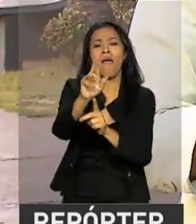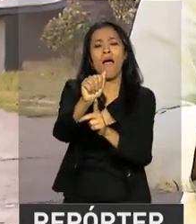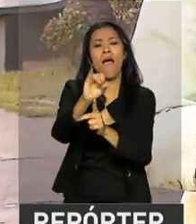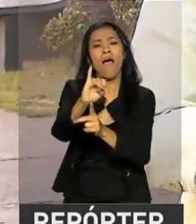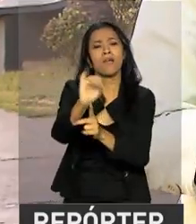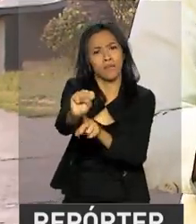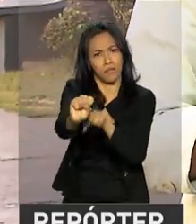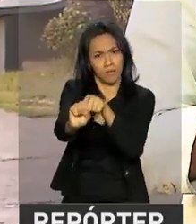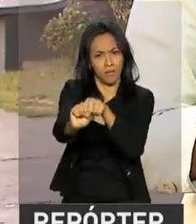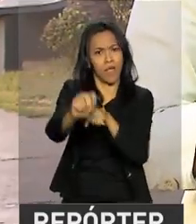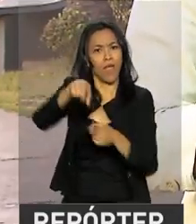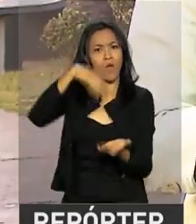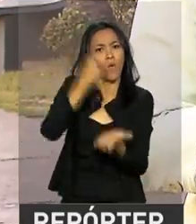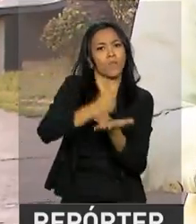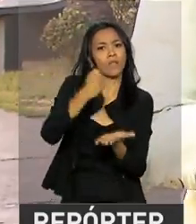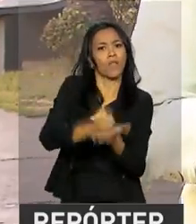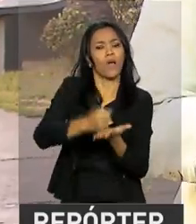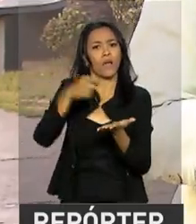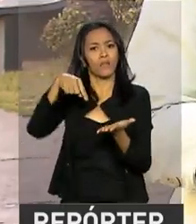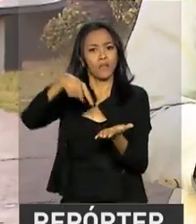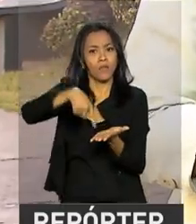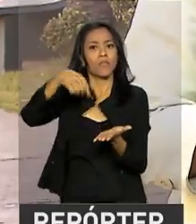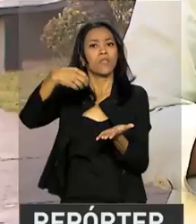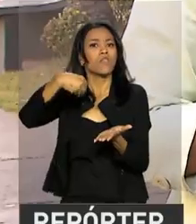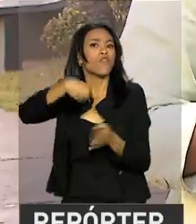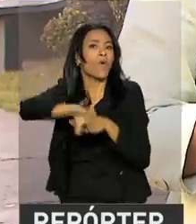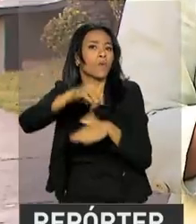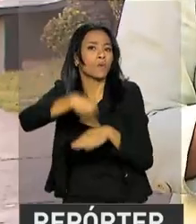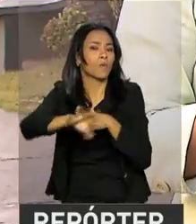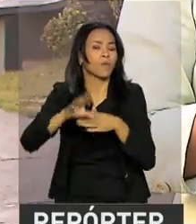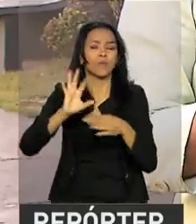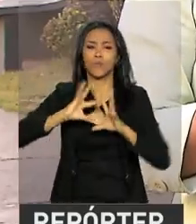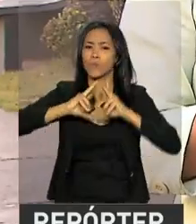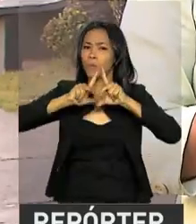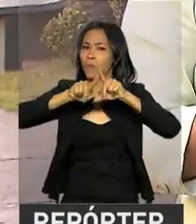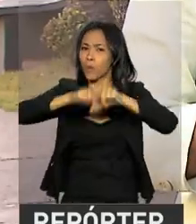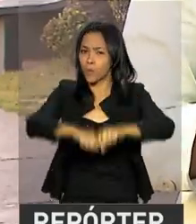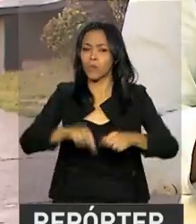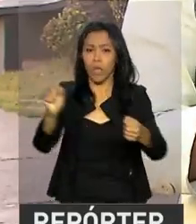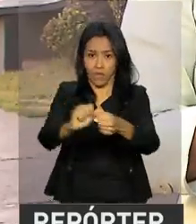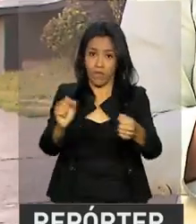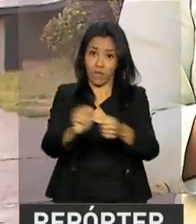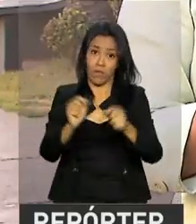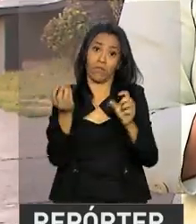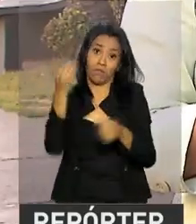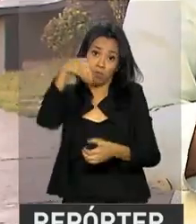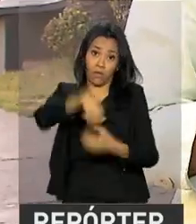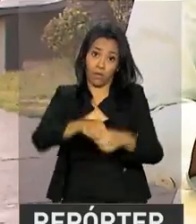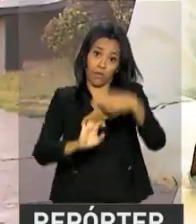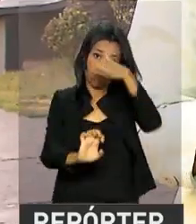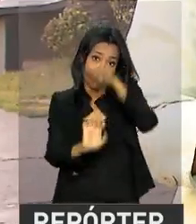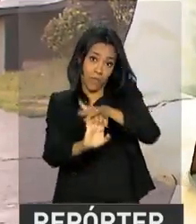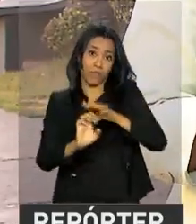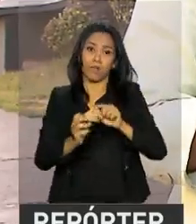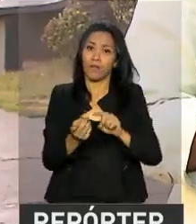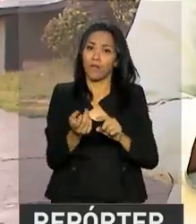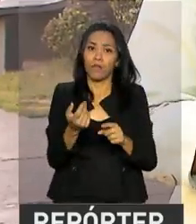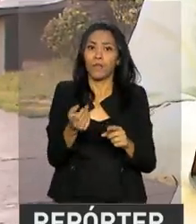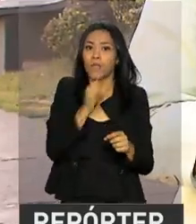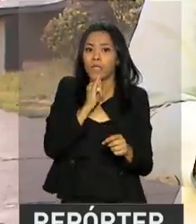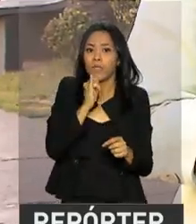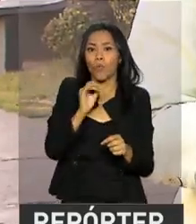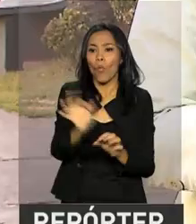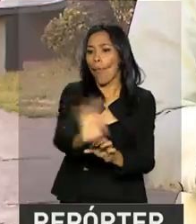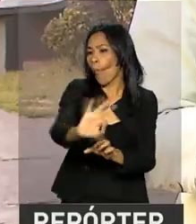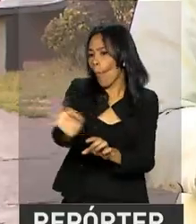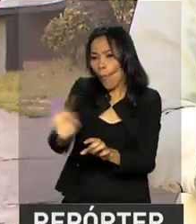emprego com carteira assinada no país com informações sobre todos os empreendimentos formais desde aqueles sem nenhum funcionário